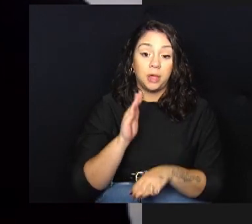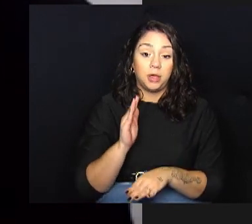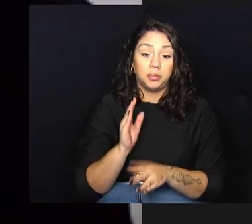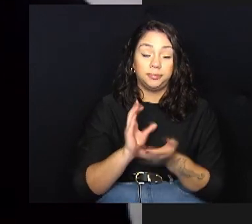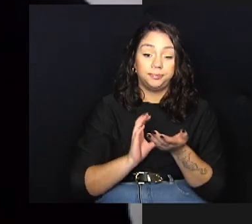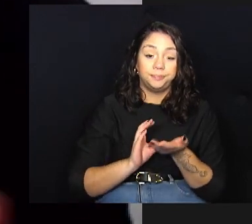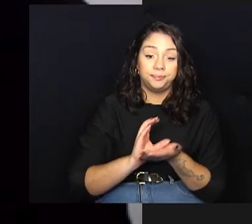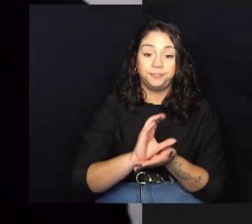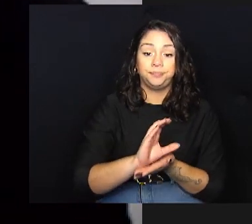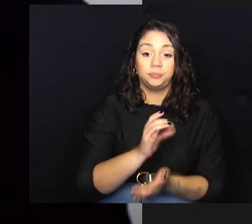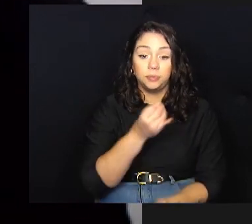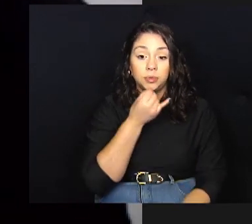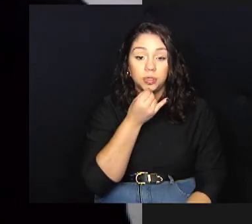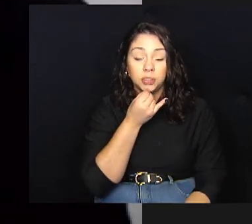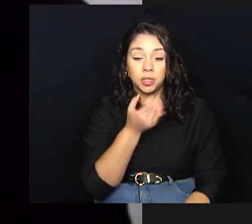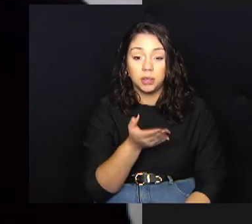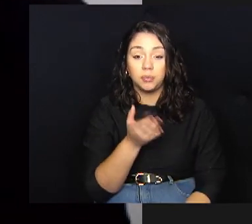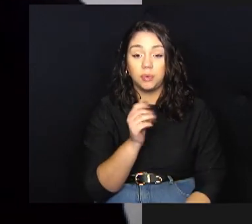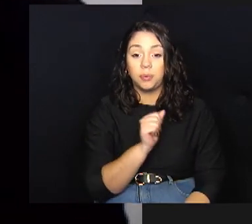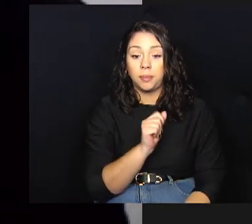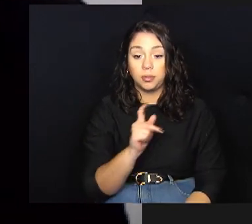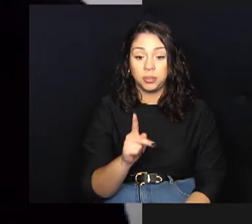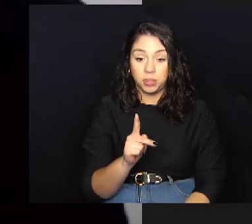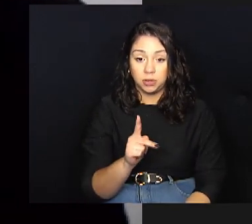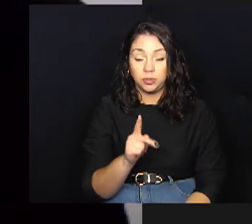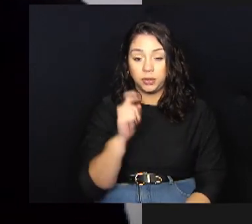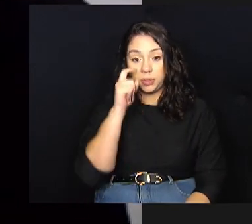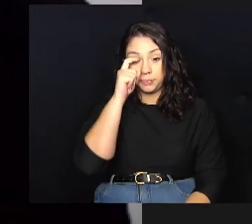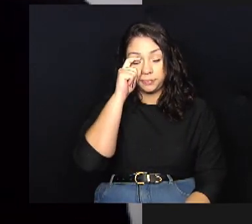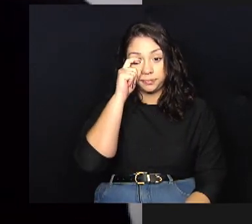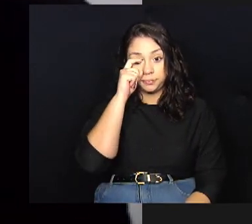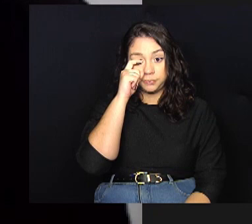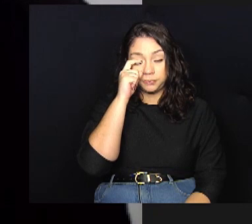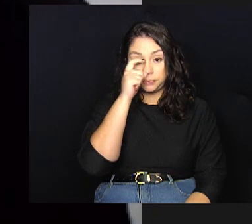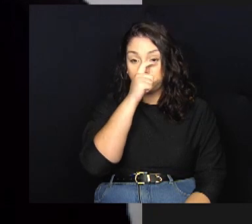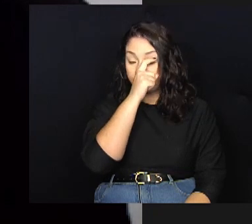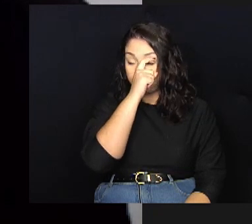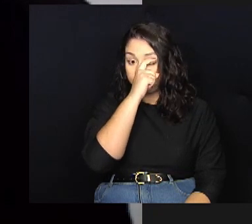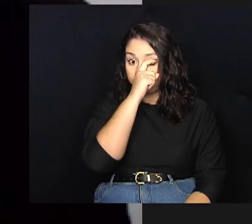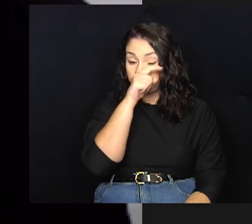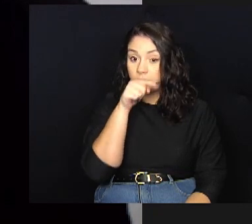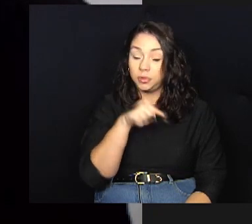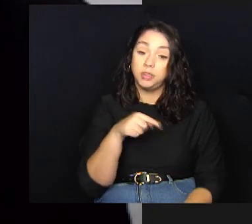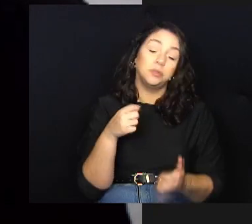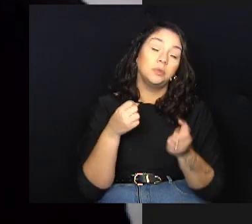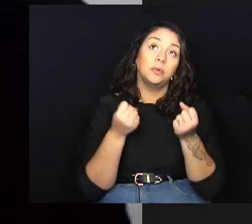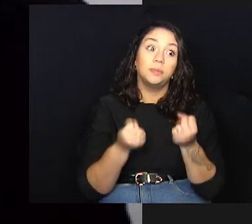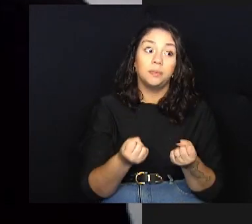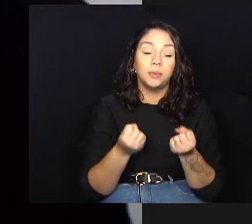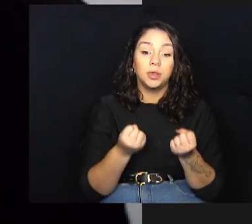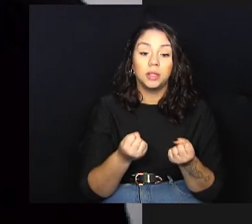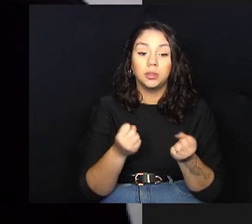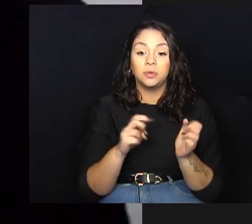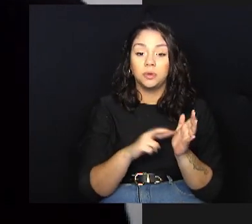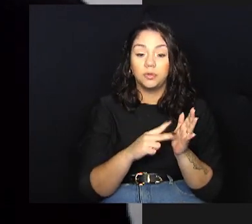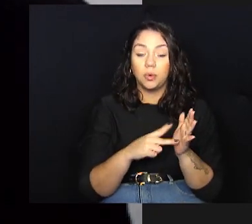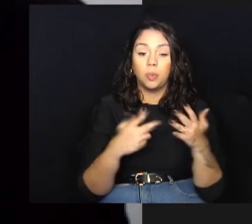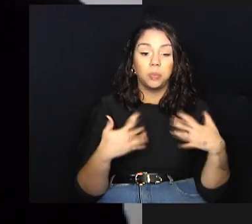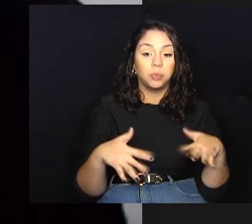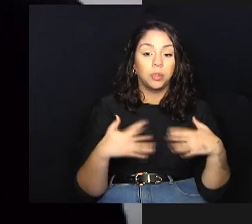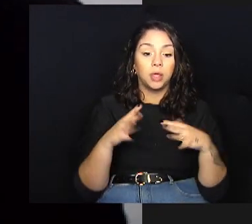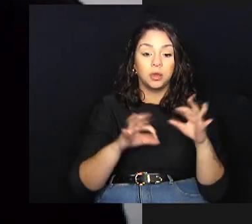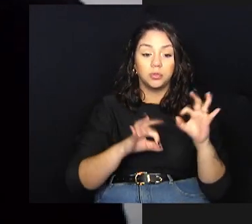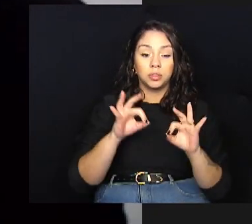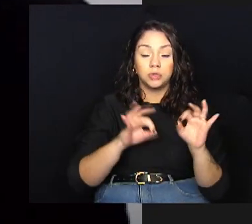recursos por exemplo para aposentadorias então isso tem um peso muito significativo né em termos da organização